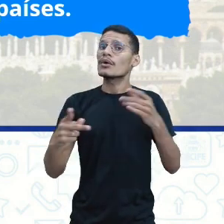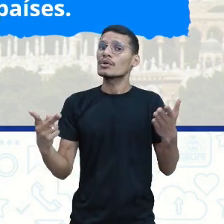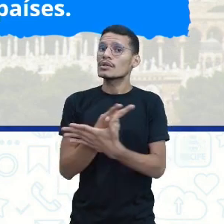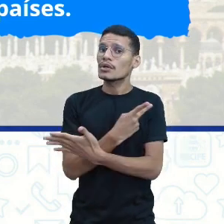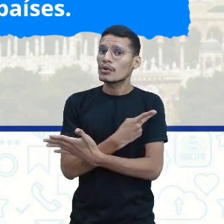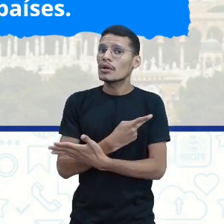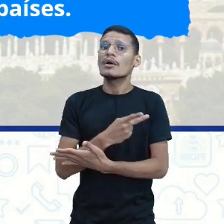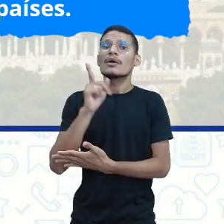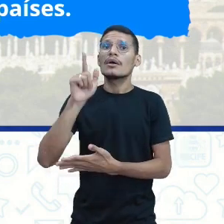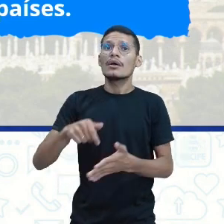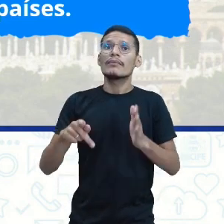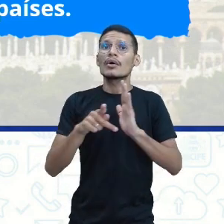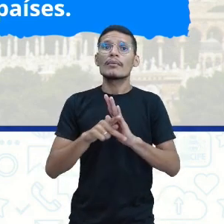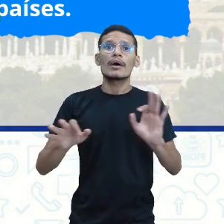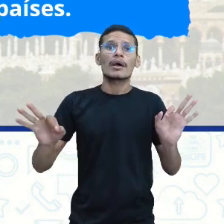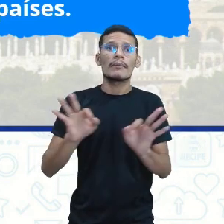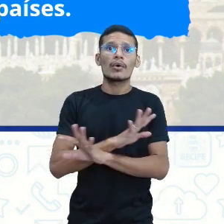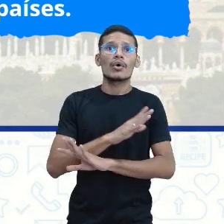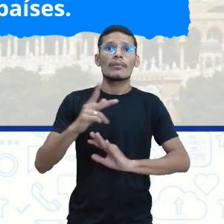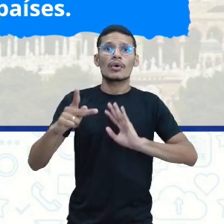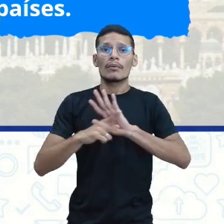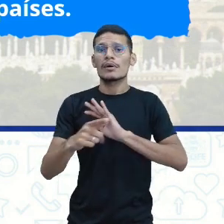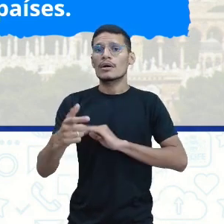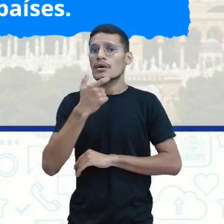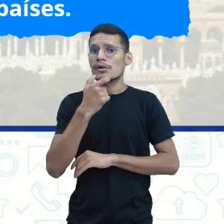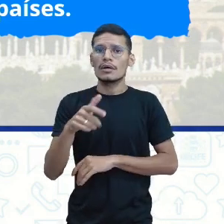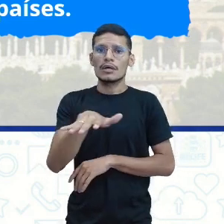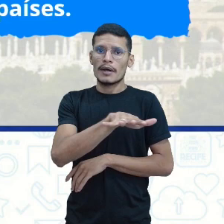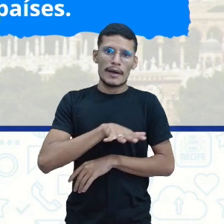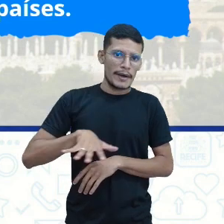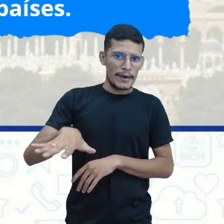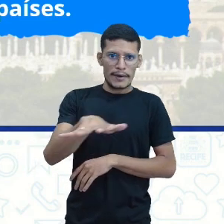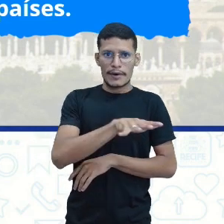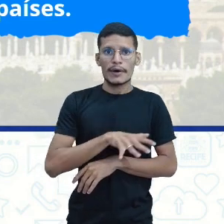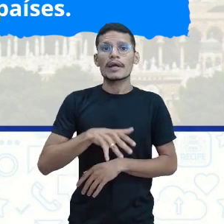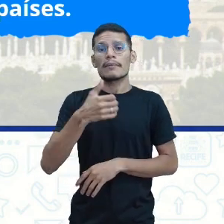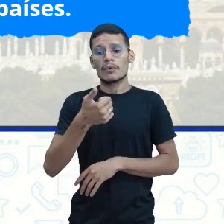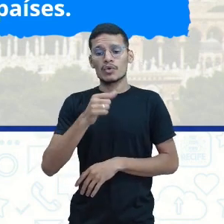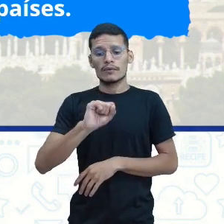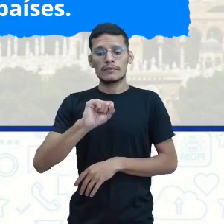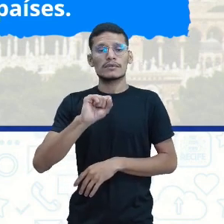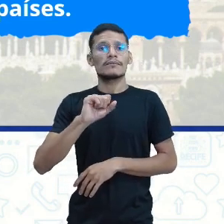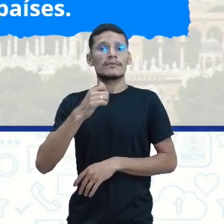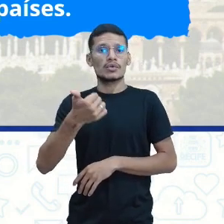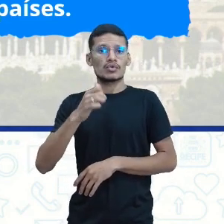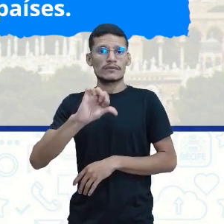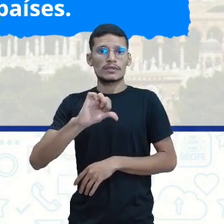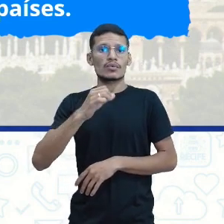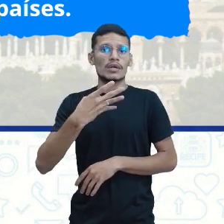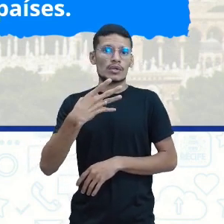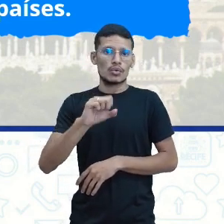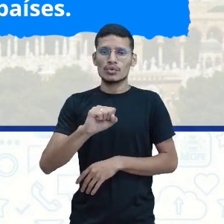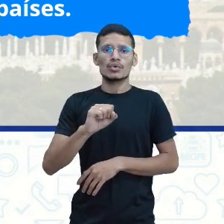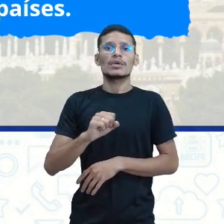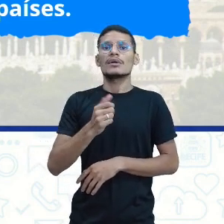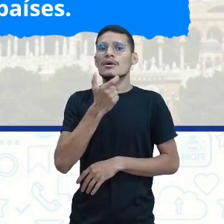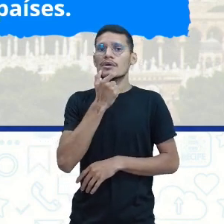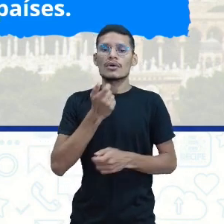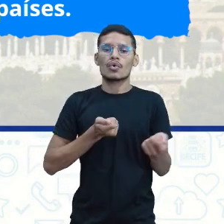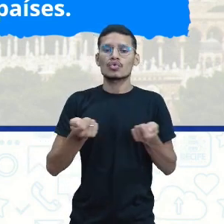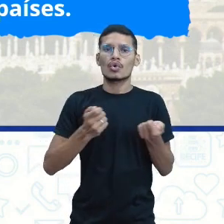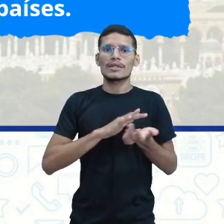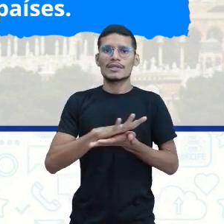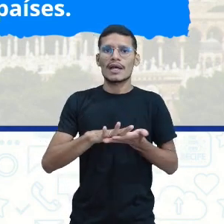acabou o mandato inglês naquela área. Então, em 1948, os ingleses já não tinham mais, né, o